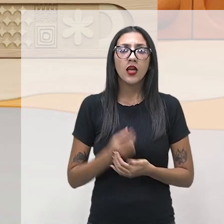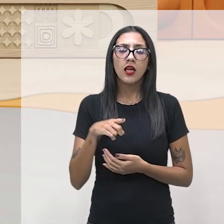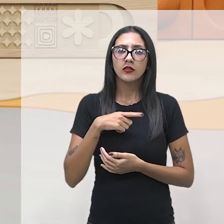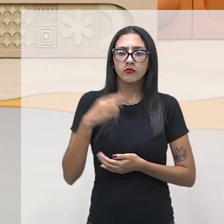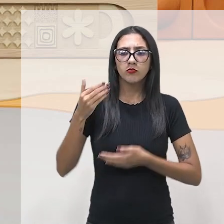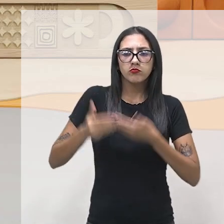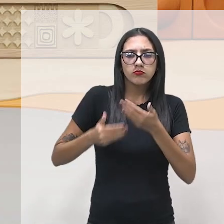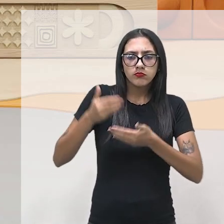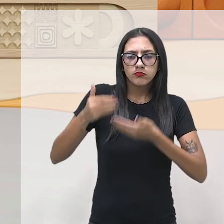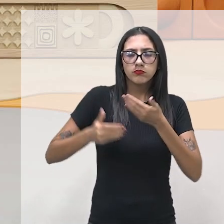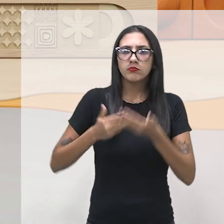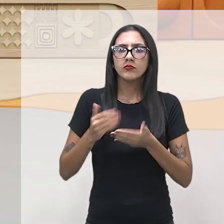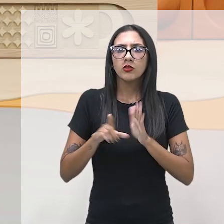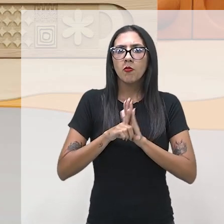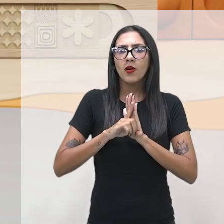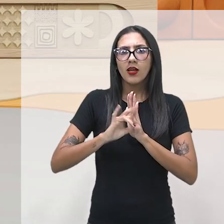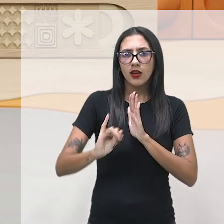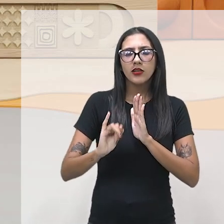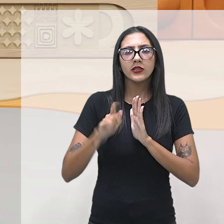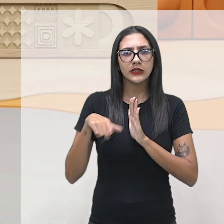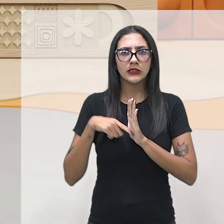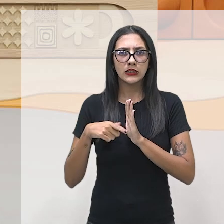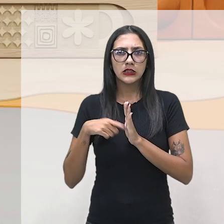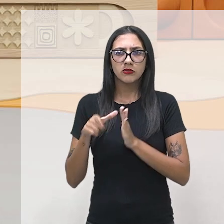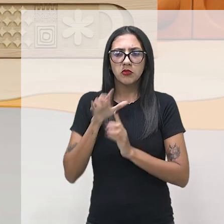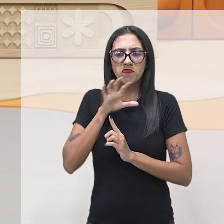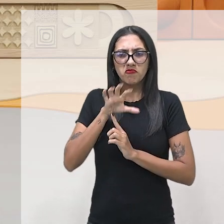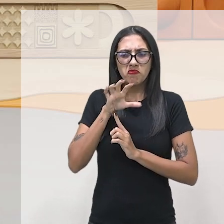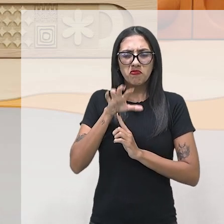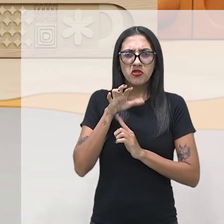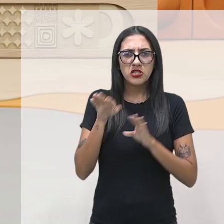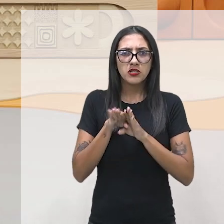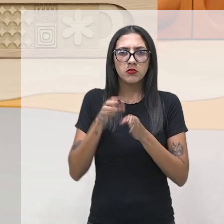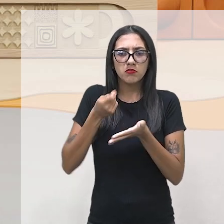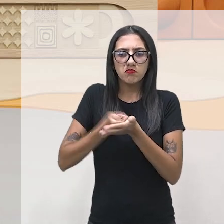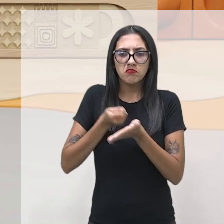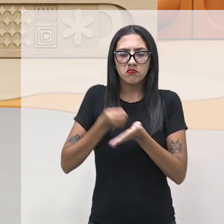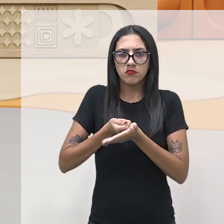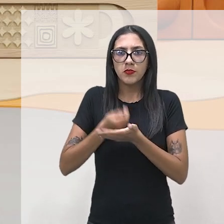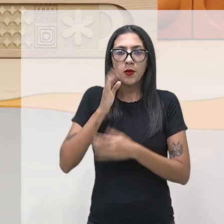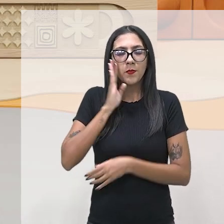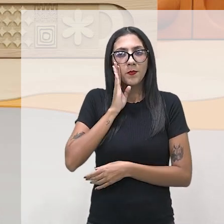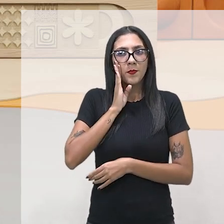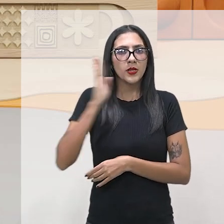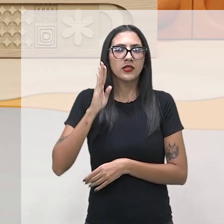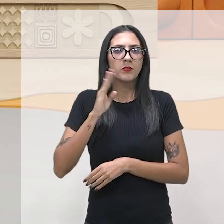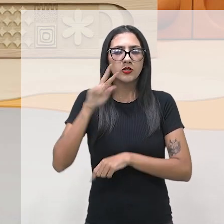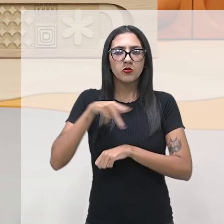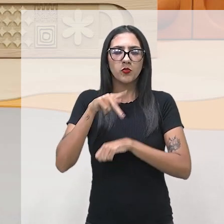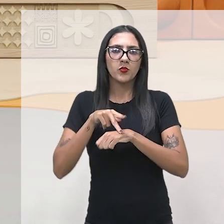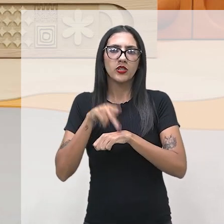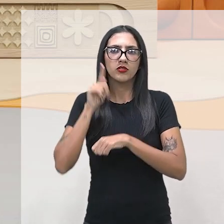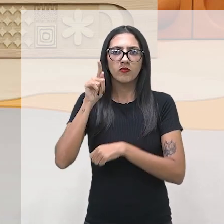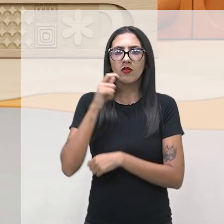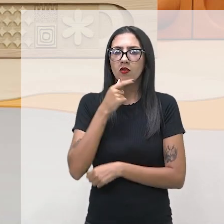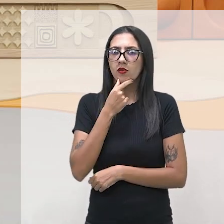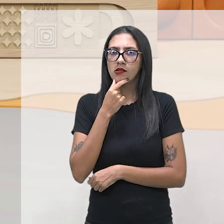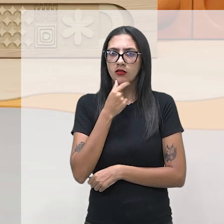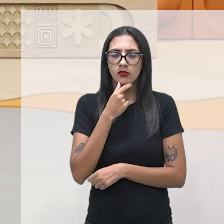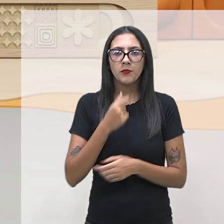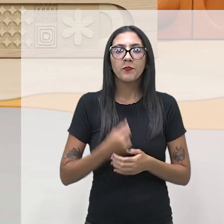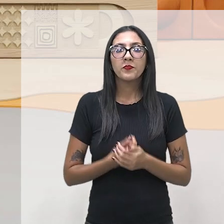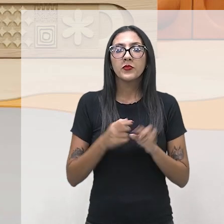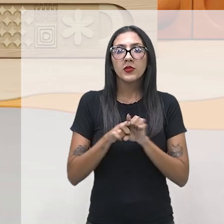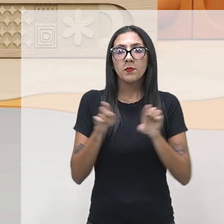processo, uma lei que derivou ali de uma pressão principalmente dos ingleses, gente. Mas essa lei